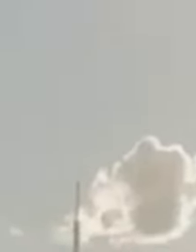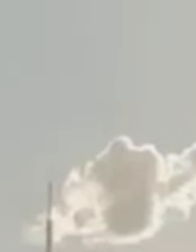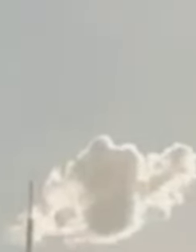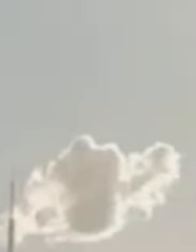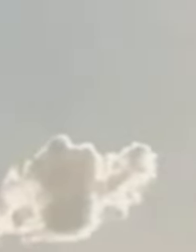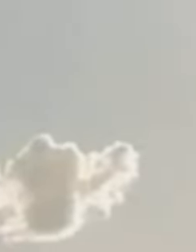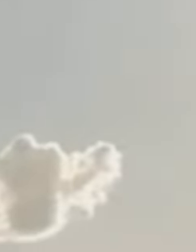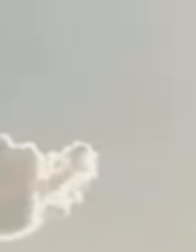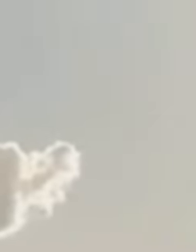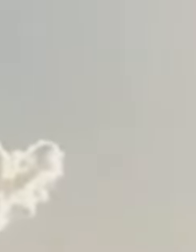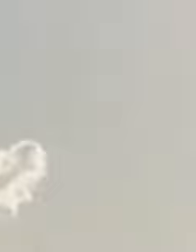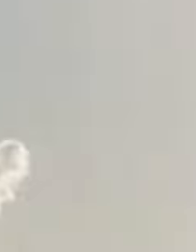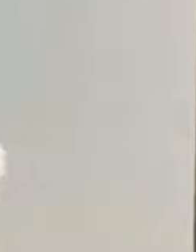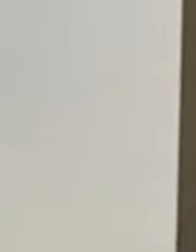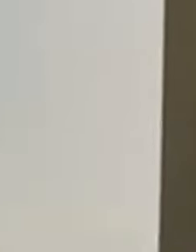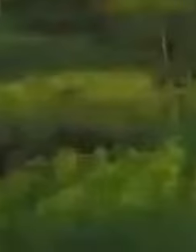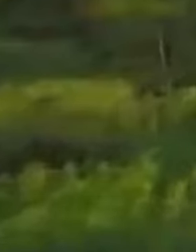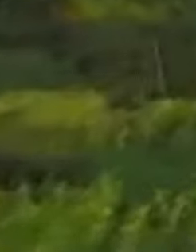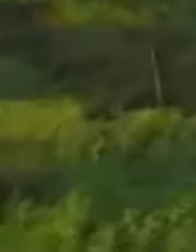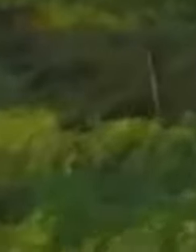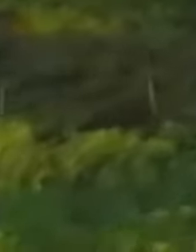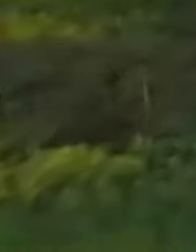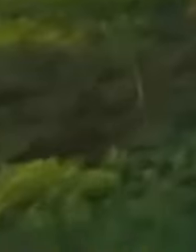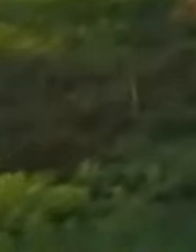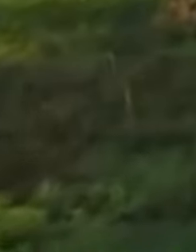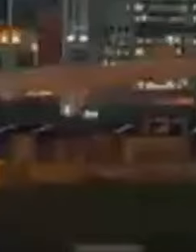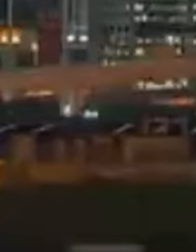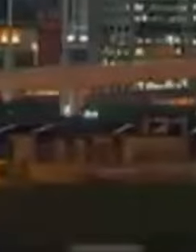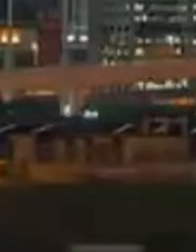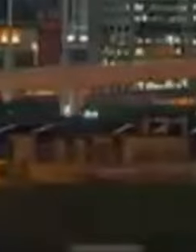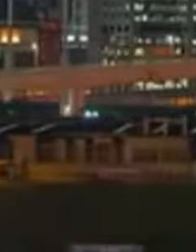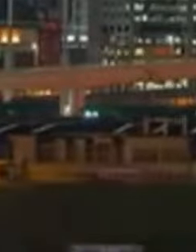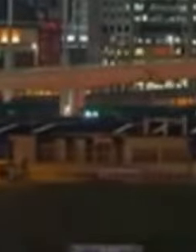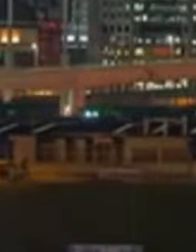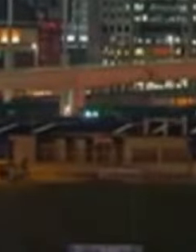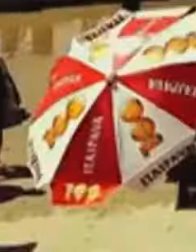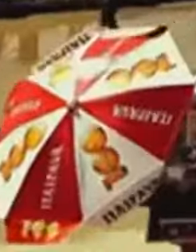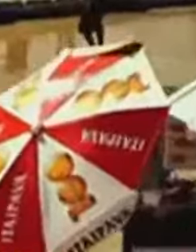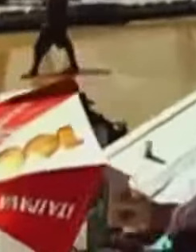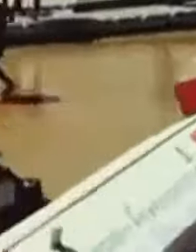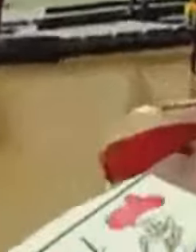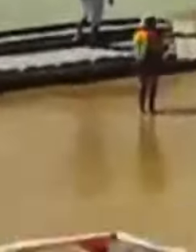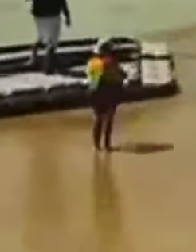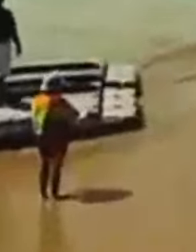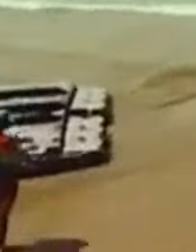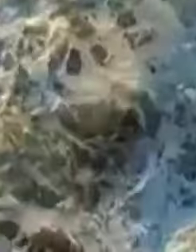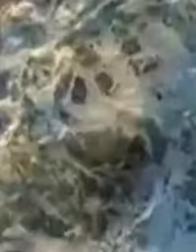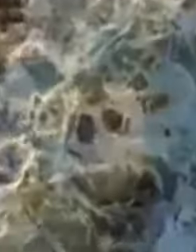Brasil, um sonho intenso, um raio vívido de amor e de